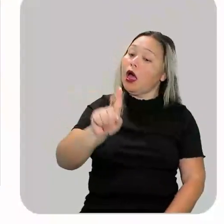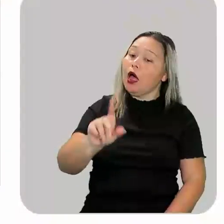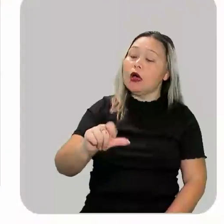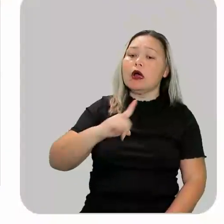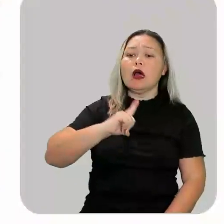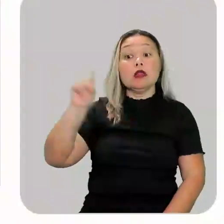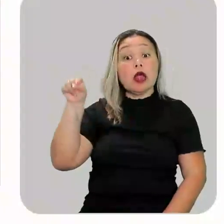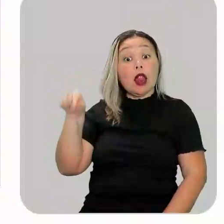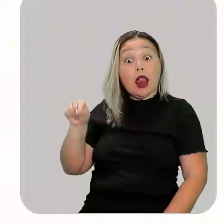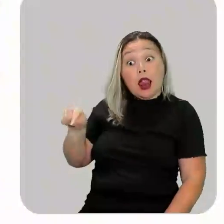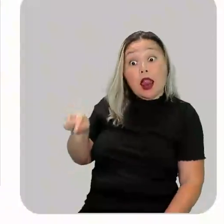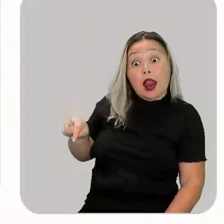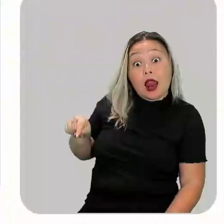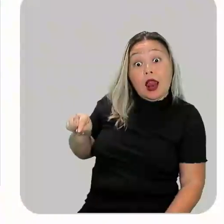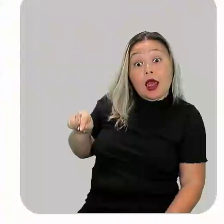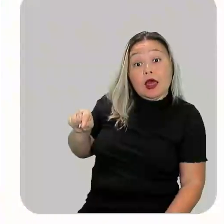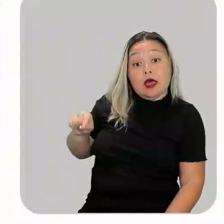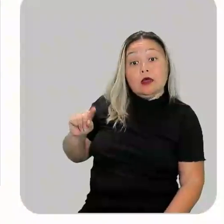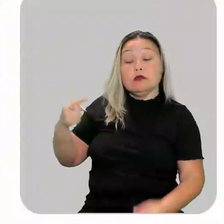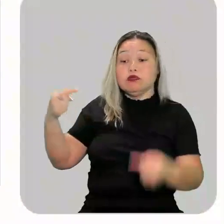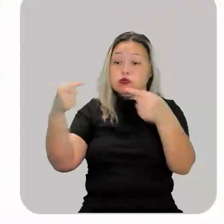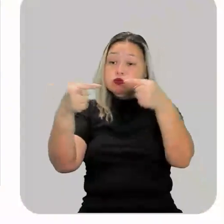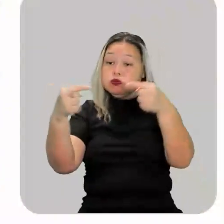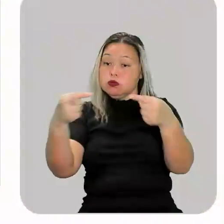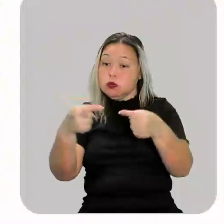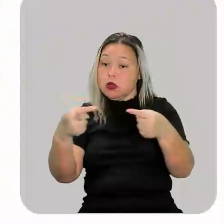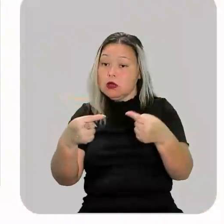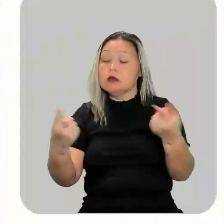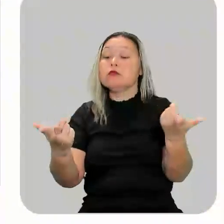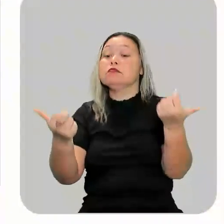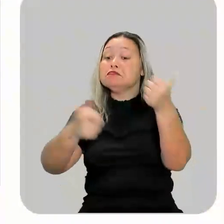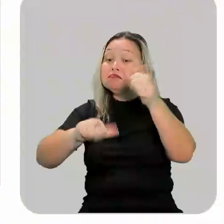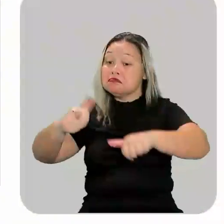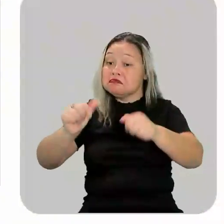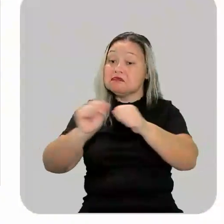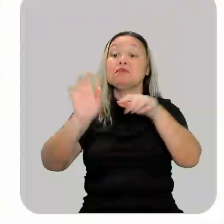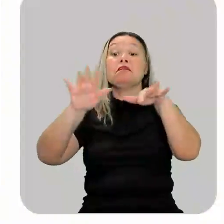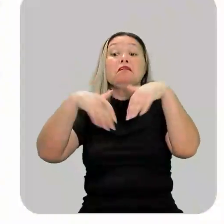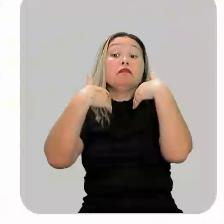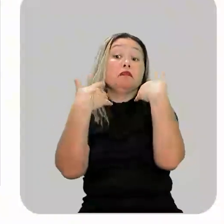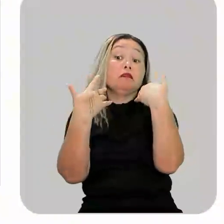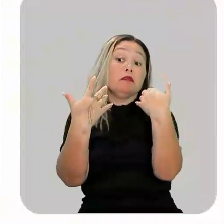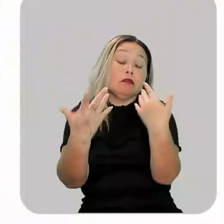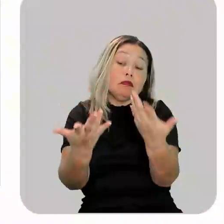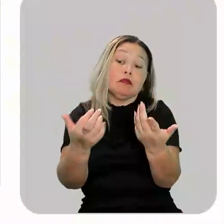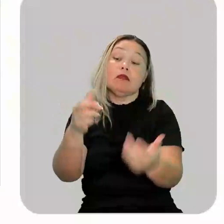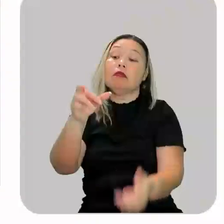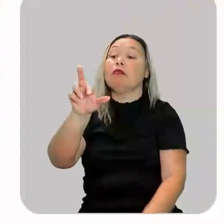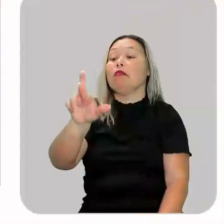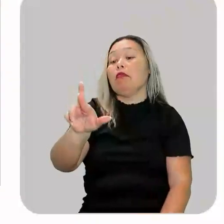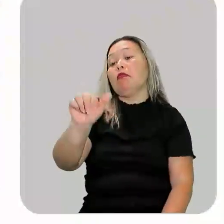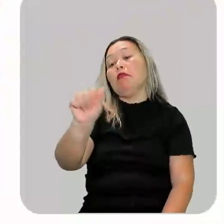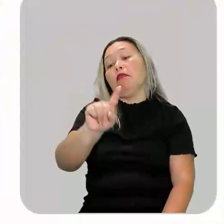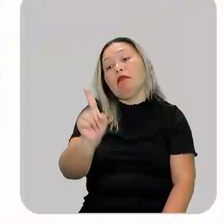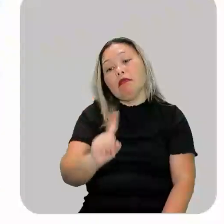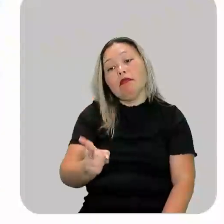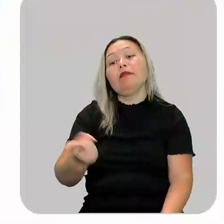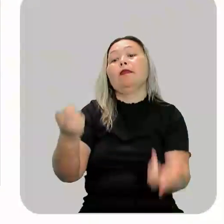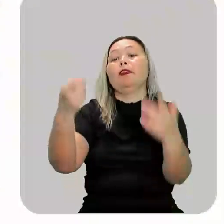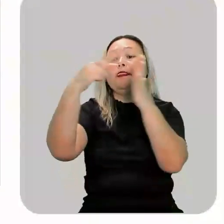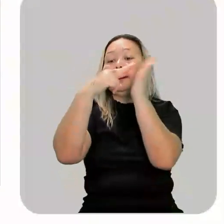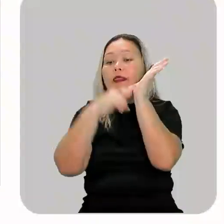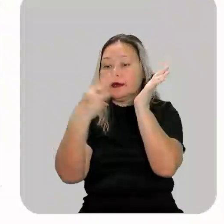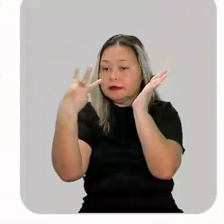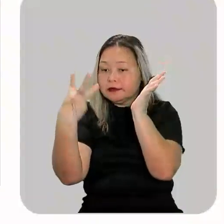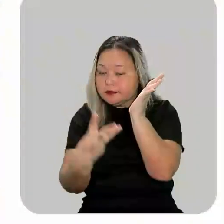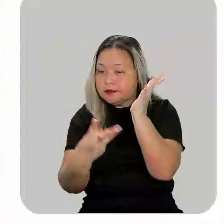lá na probabilidade. E na análise combinatória também tem razão. Ou seja, a razão, proporção e a regra de 3